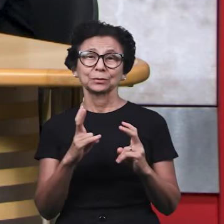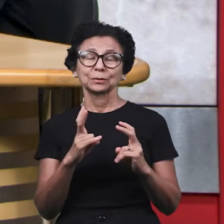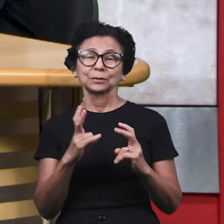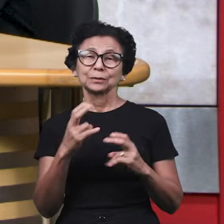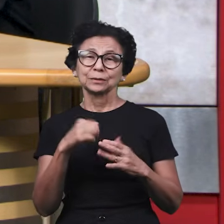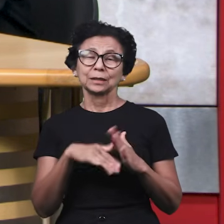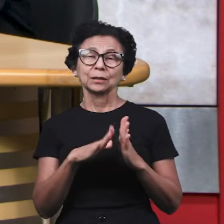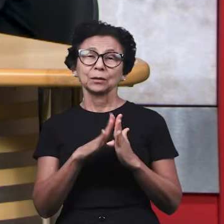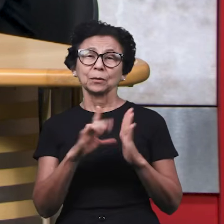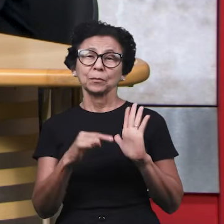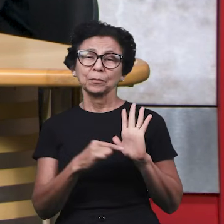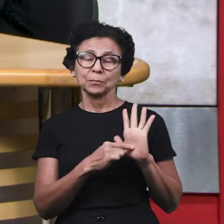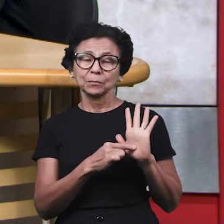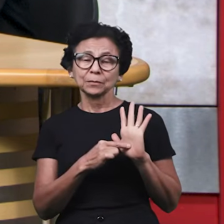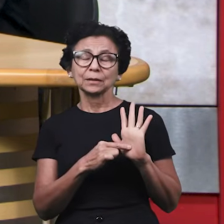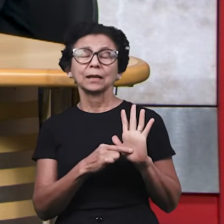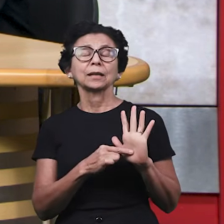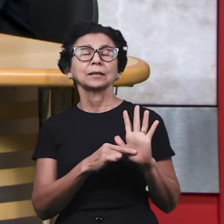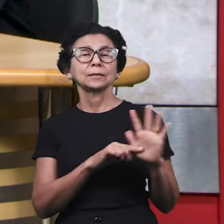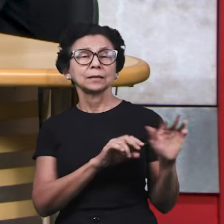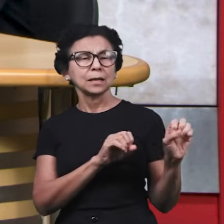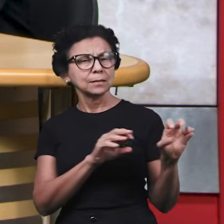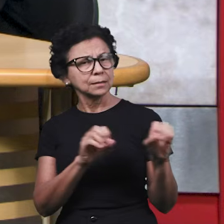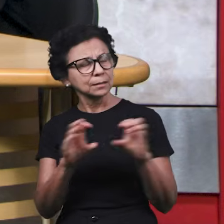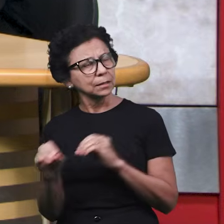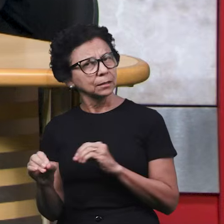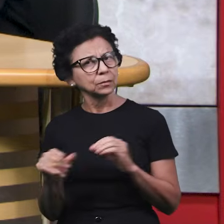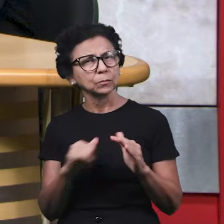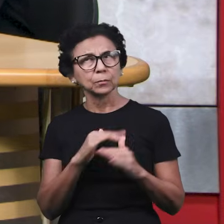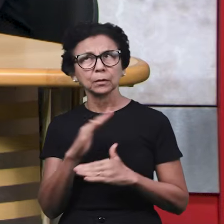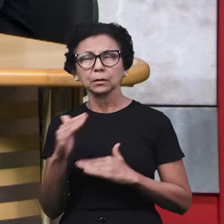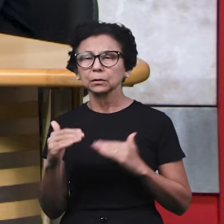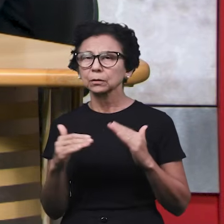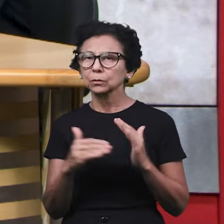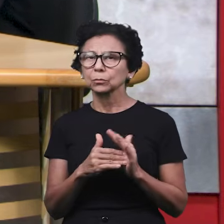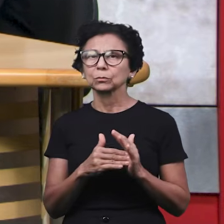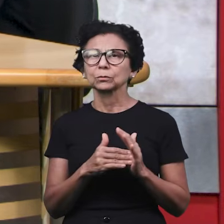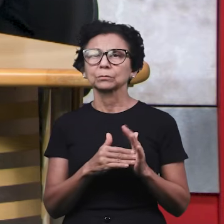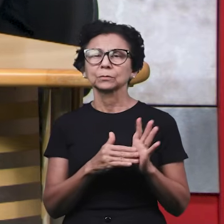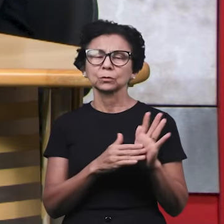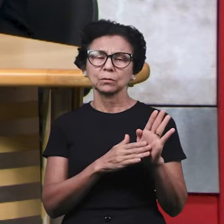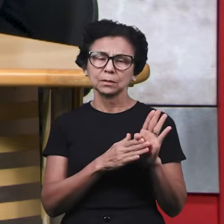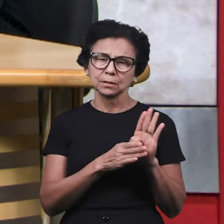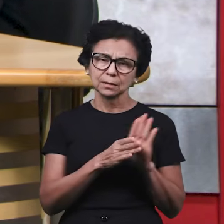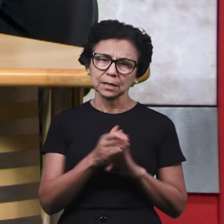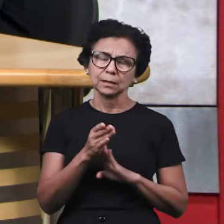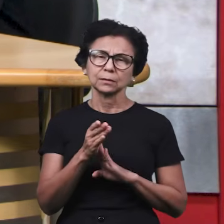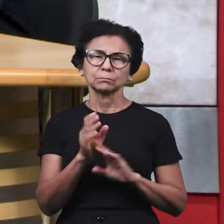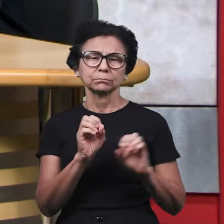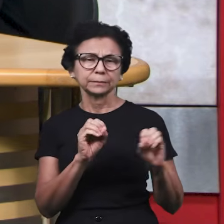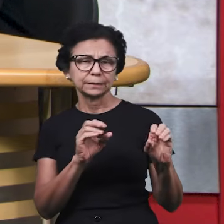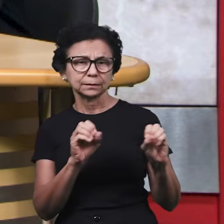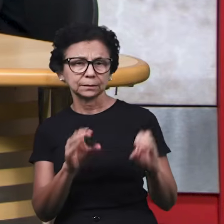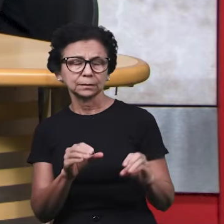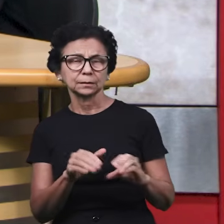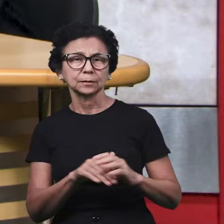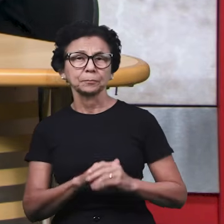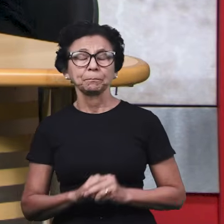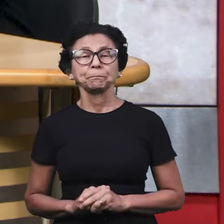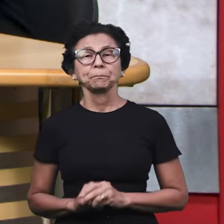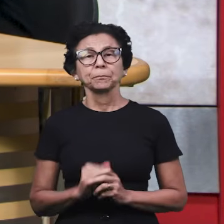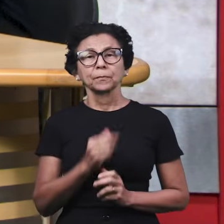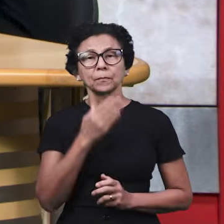uma palavra direcionada que ensina, que instrui. E quando Paulo escreve aos